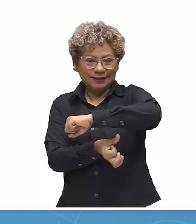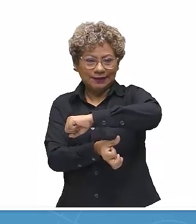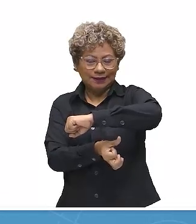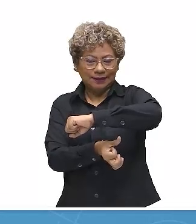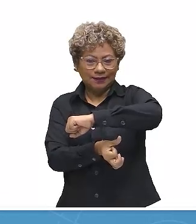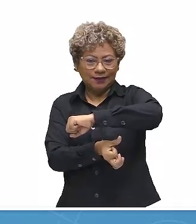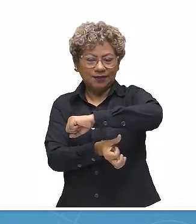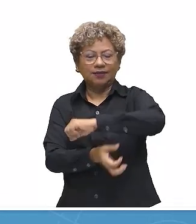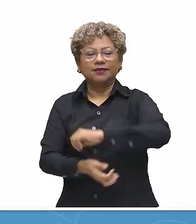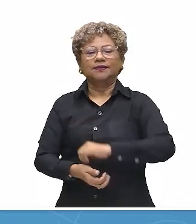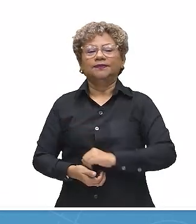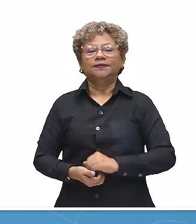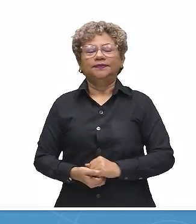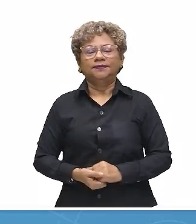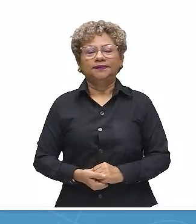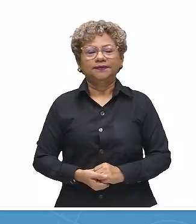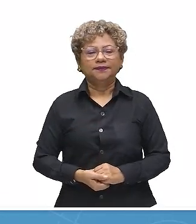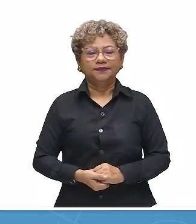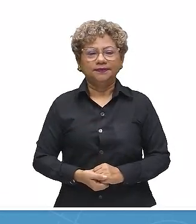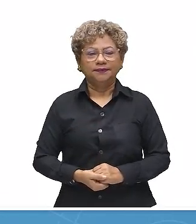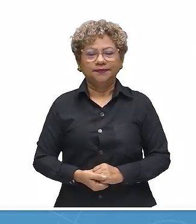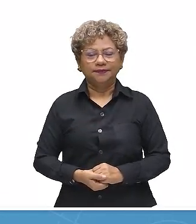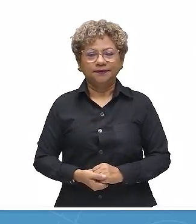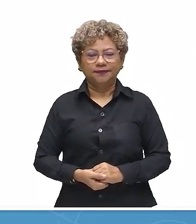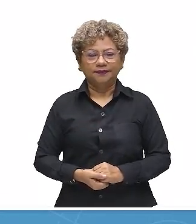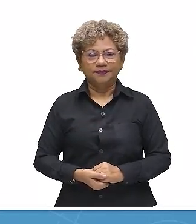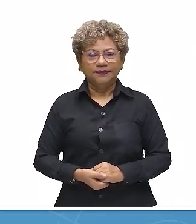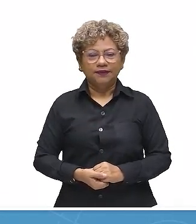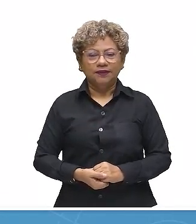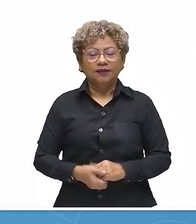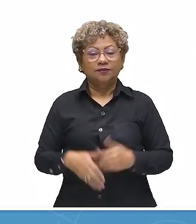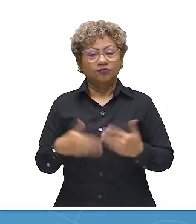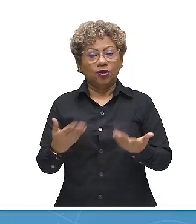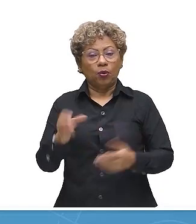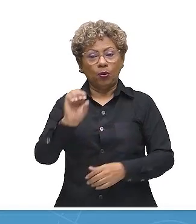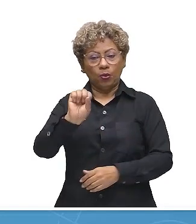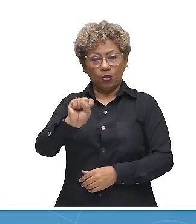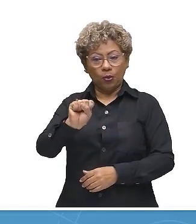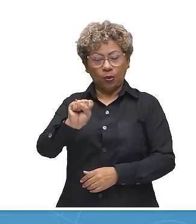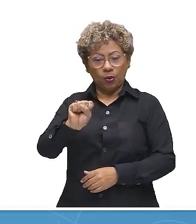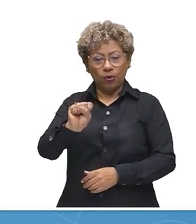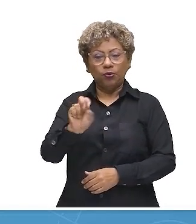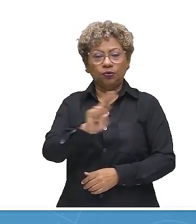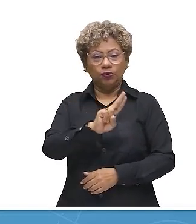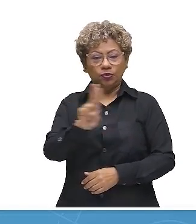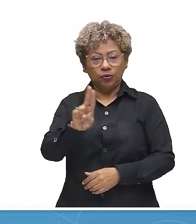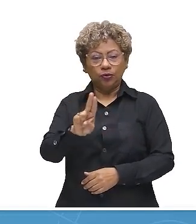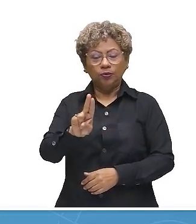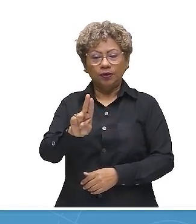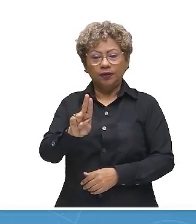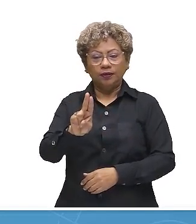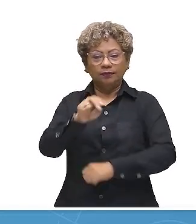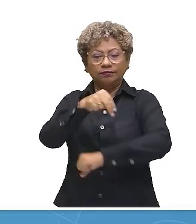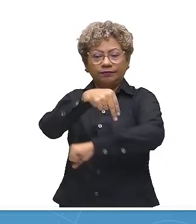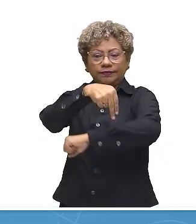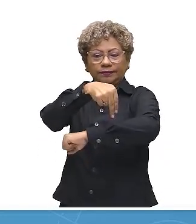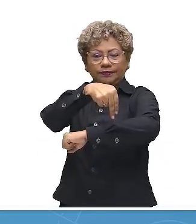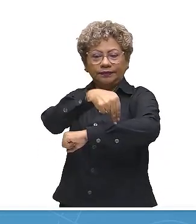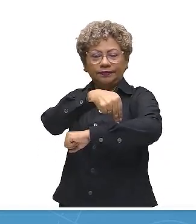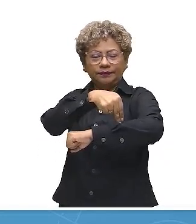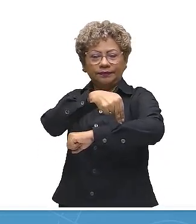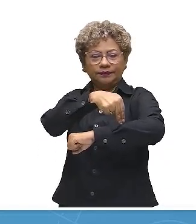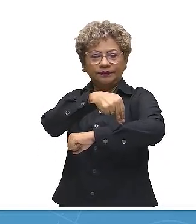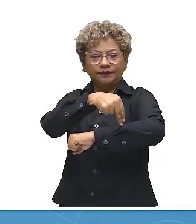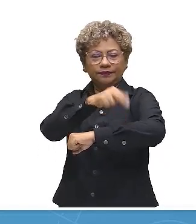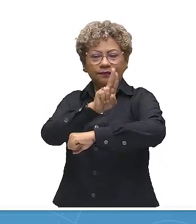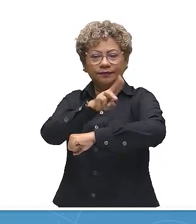8 sobre 16, onde 8 é o numerador e 16 é o